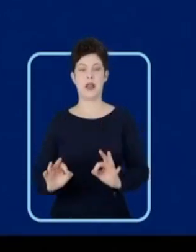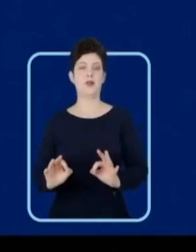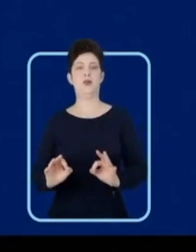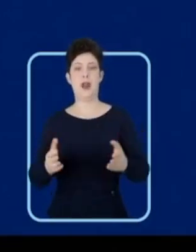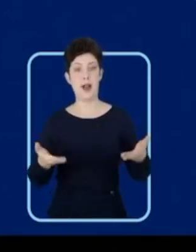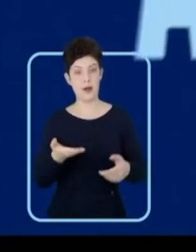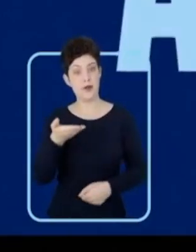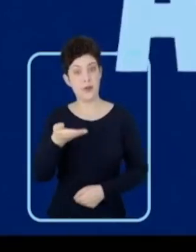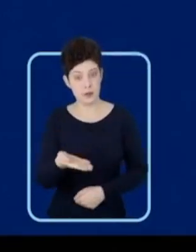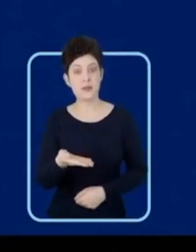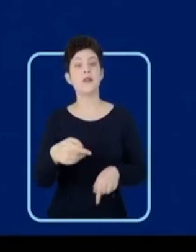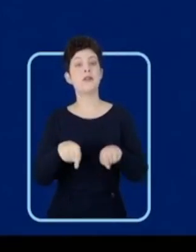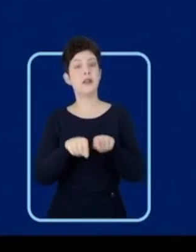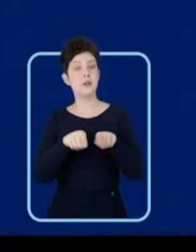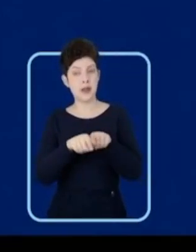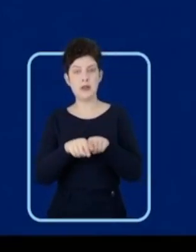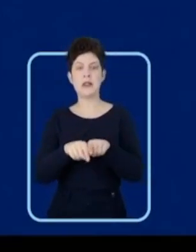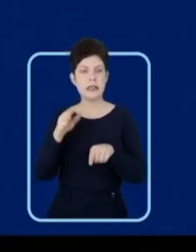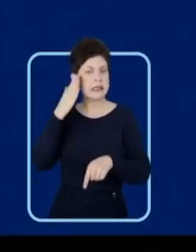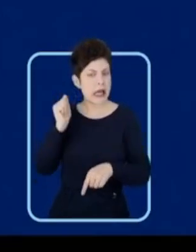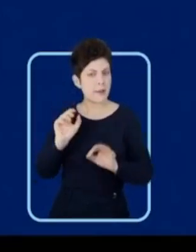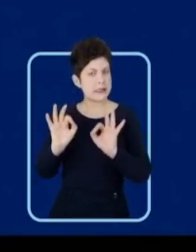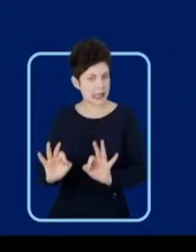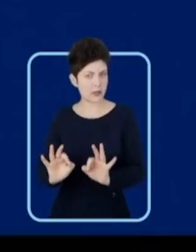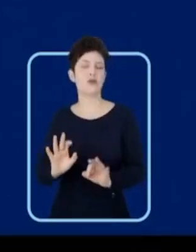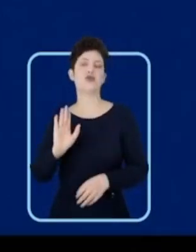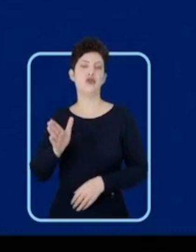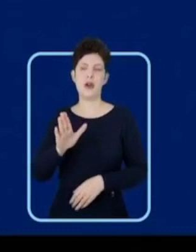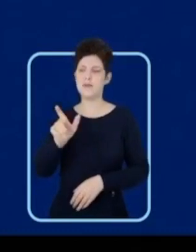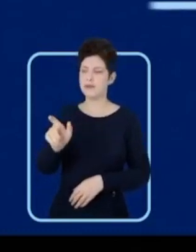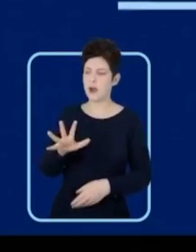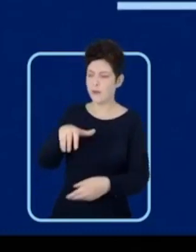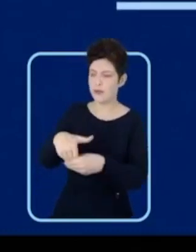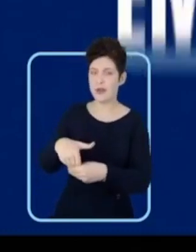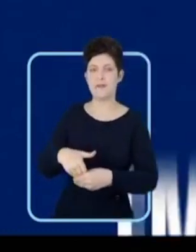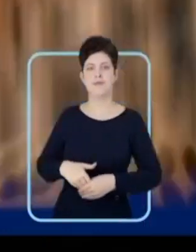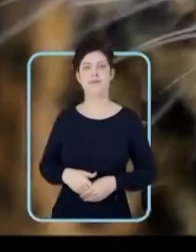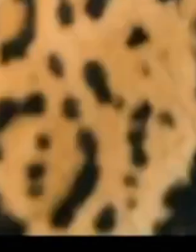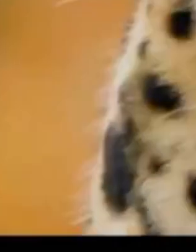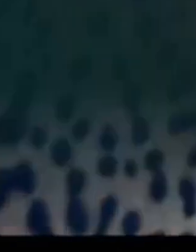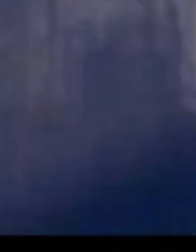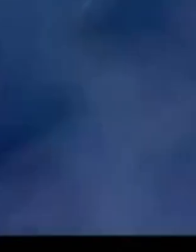é certo. Agora, você que também é a favor do que é certo, já tem em quem votar.